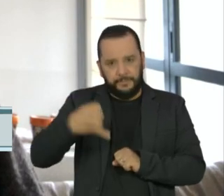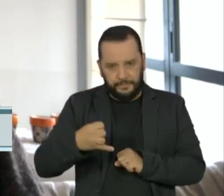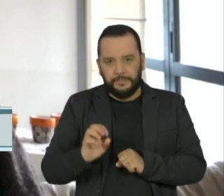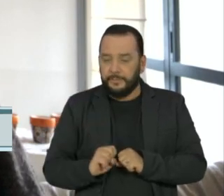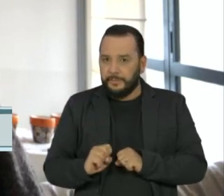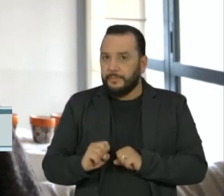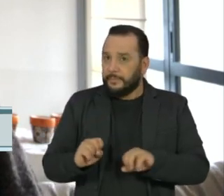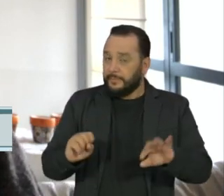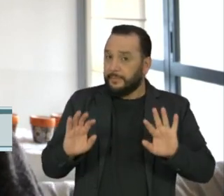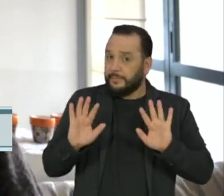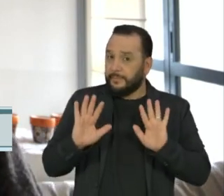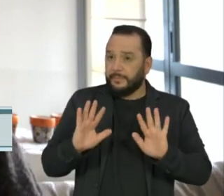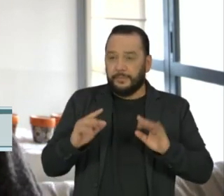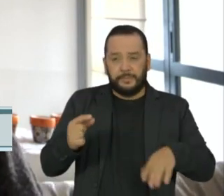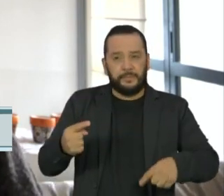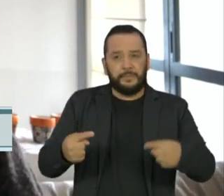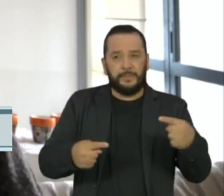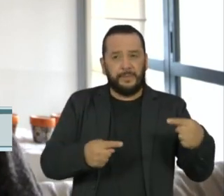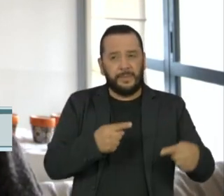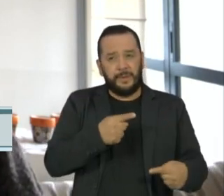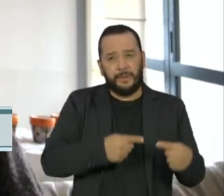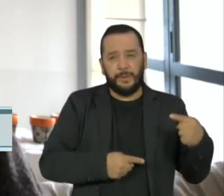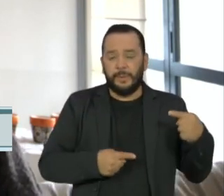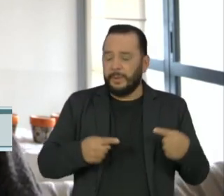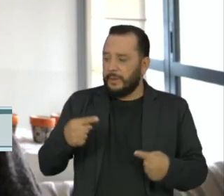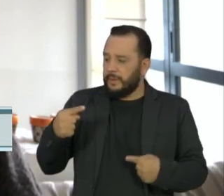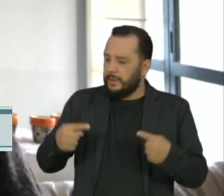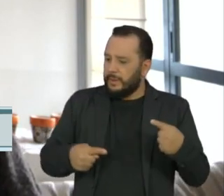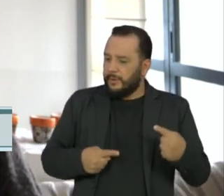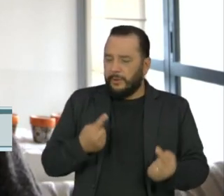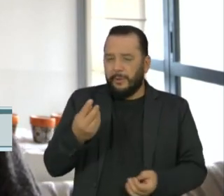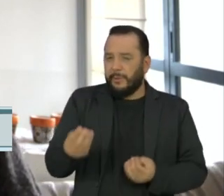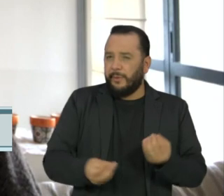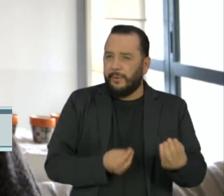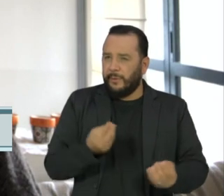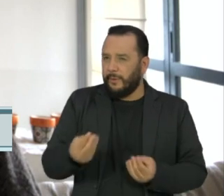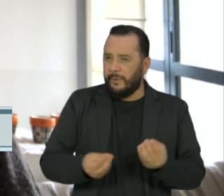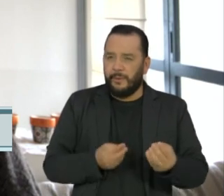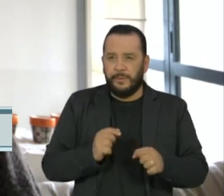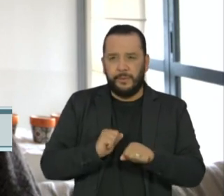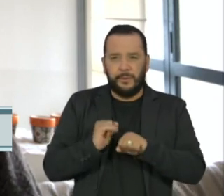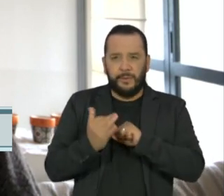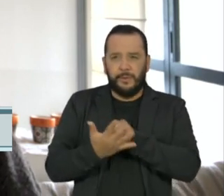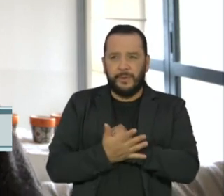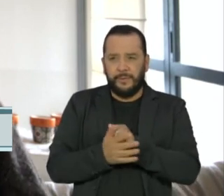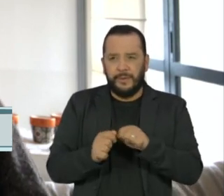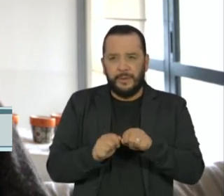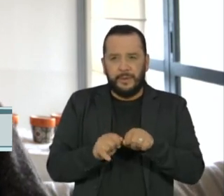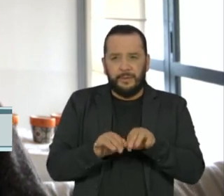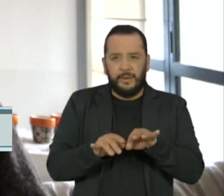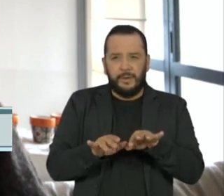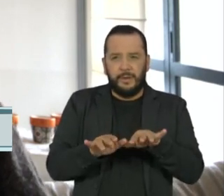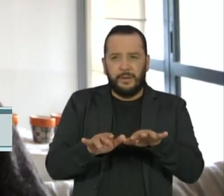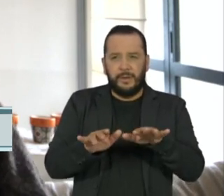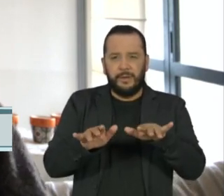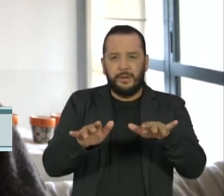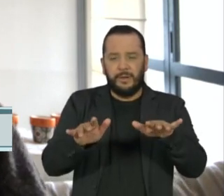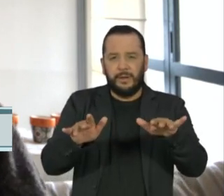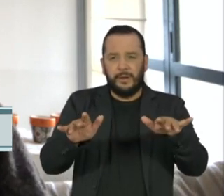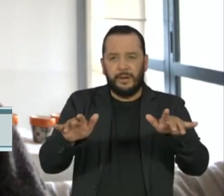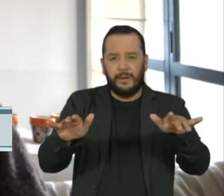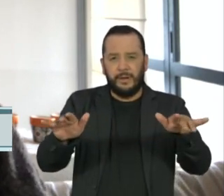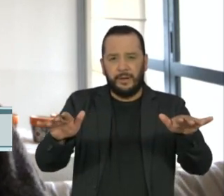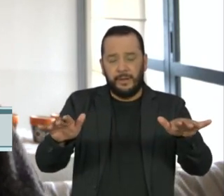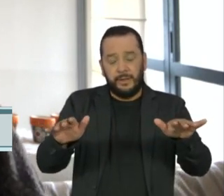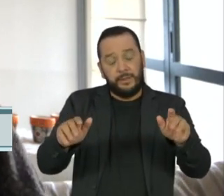acaba colocando em discussão qual o tamanho que essa pandemia pode ter. E se há uma